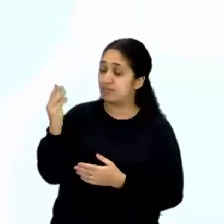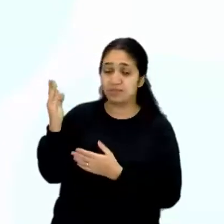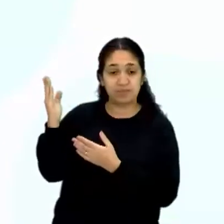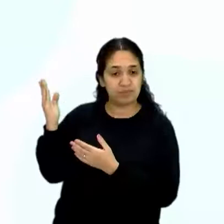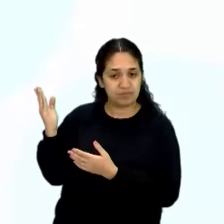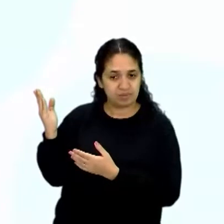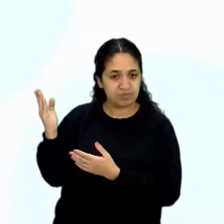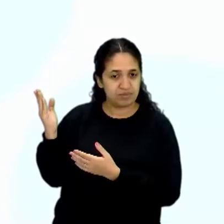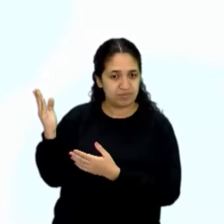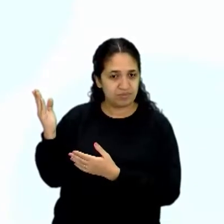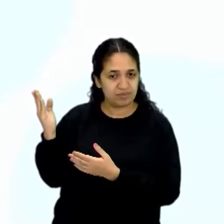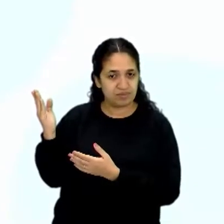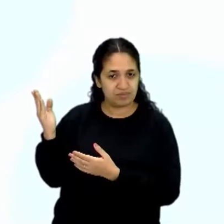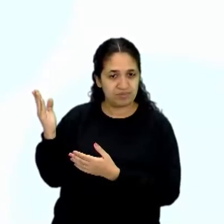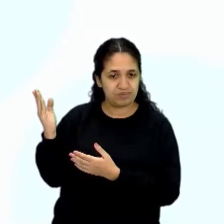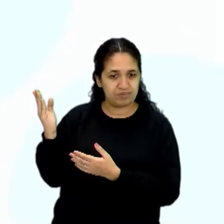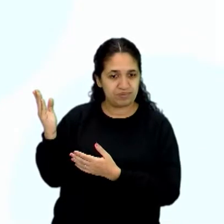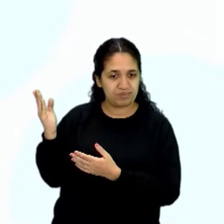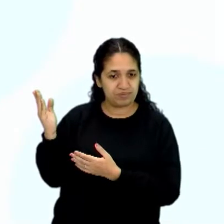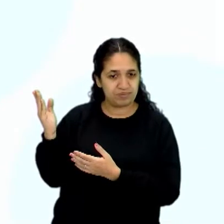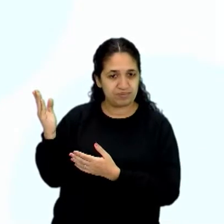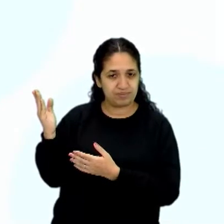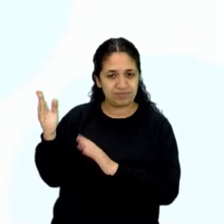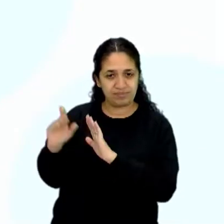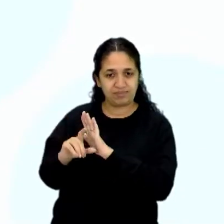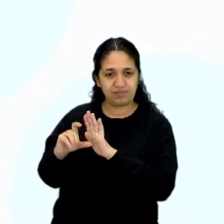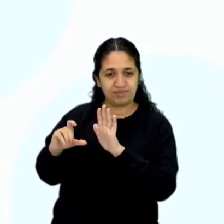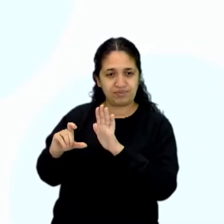Depois, aqui neste parágrafo.